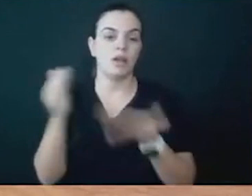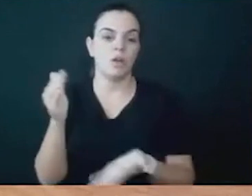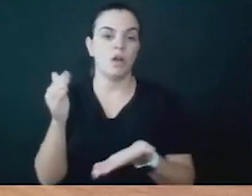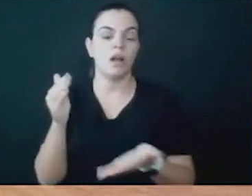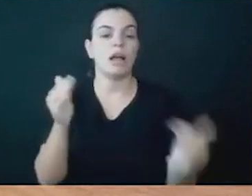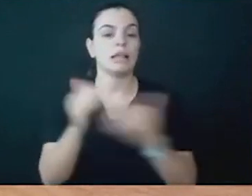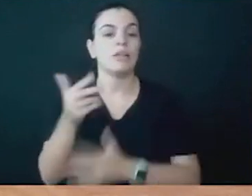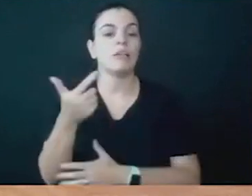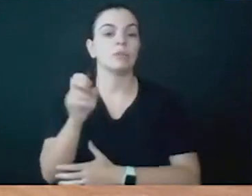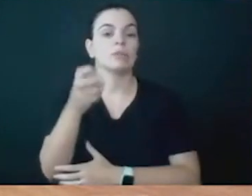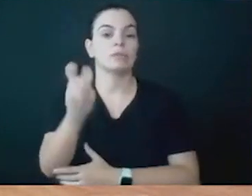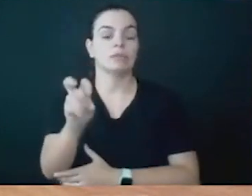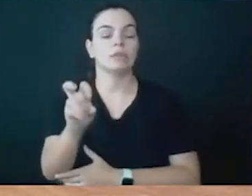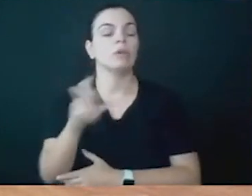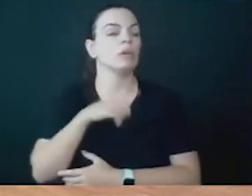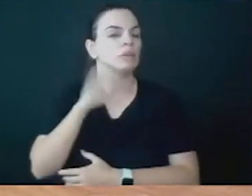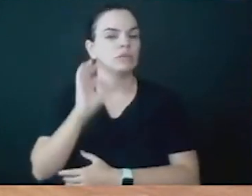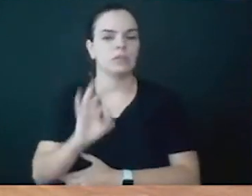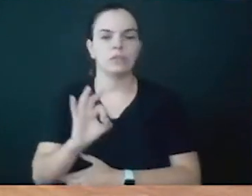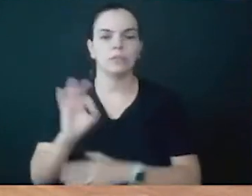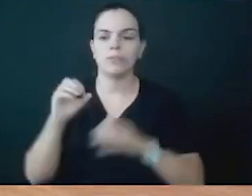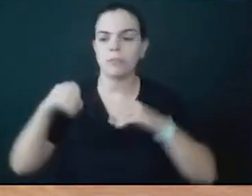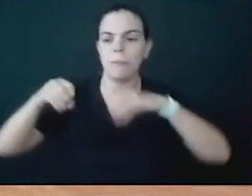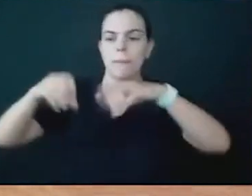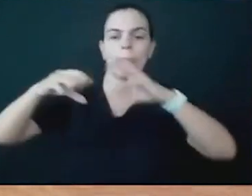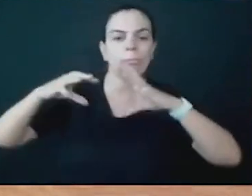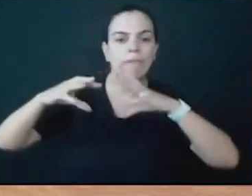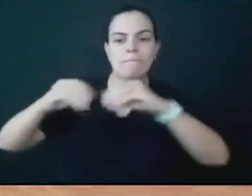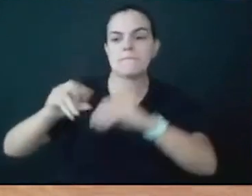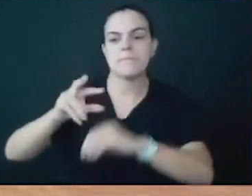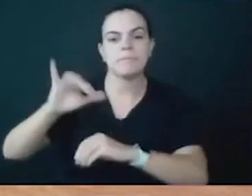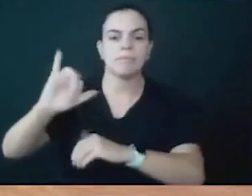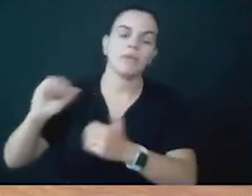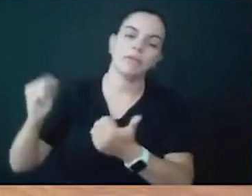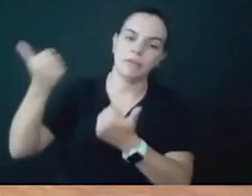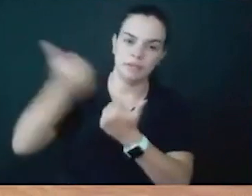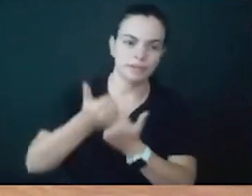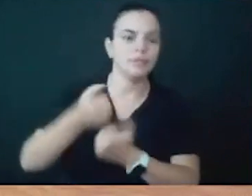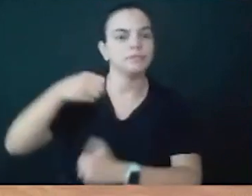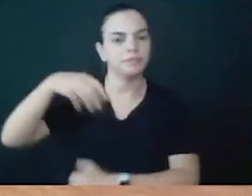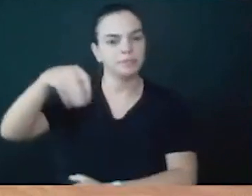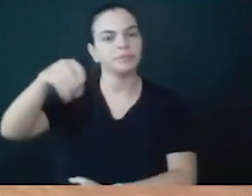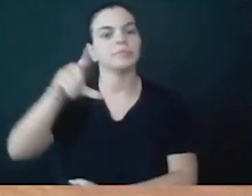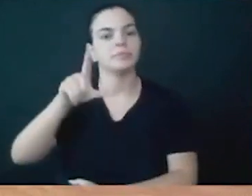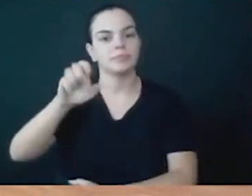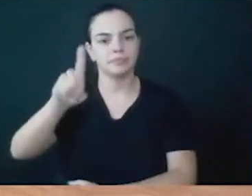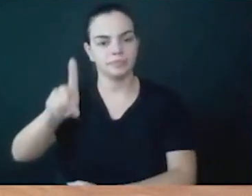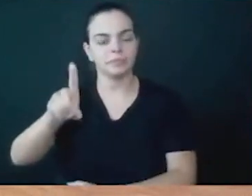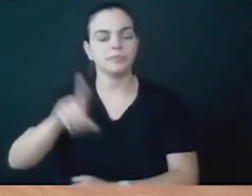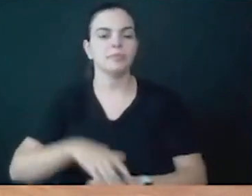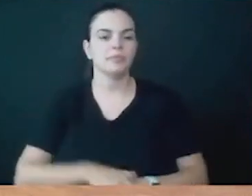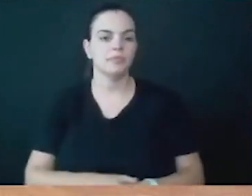2025, lá, com certeza, toda a iluminação, toda a rede vai estar atendida com a iluminação de LED. Tá? Isso